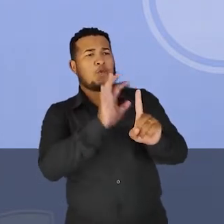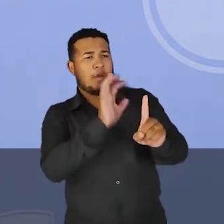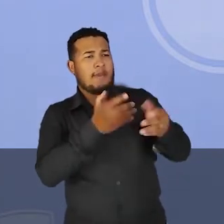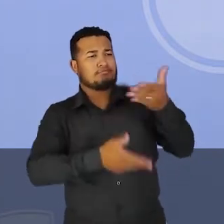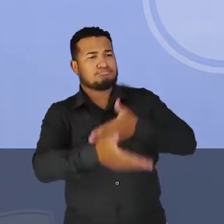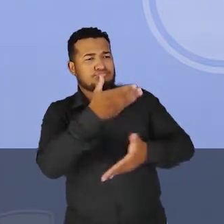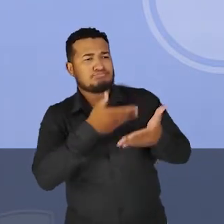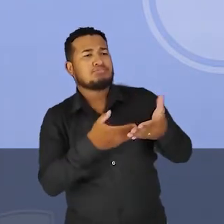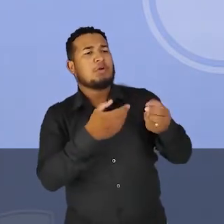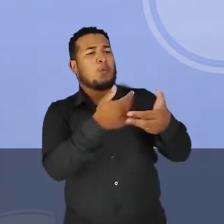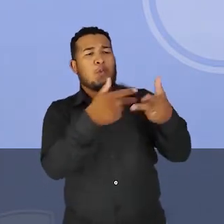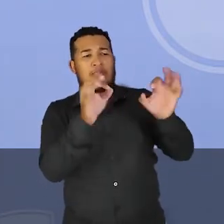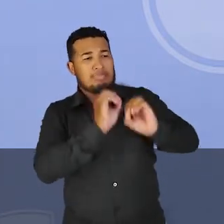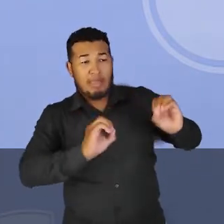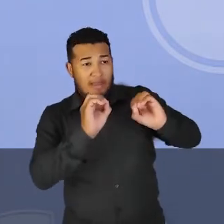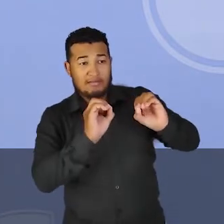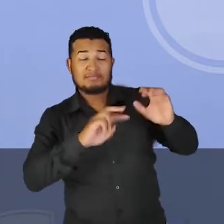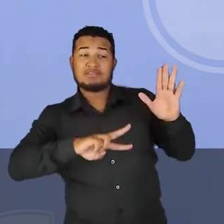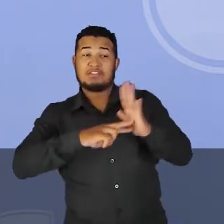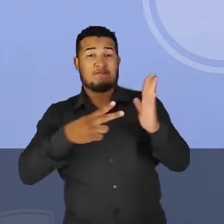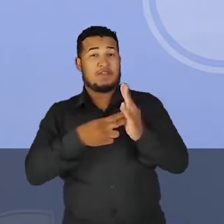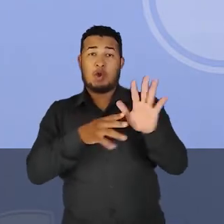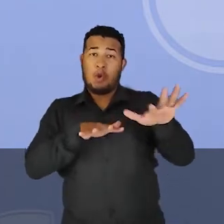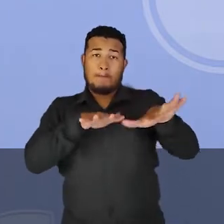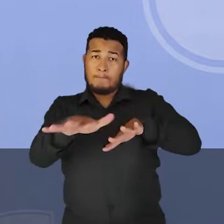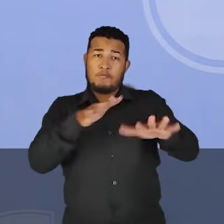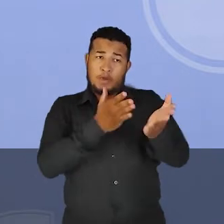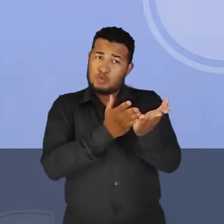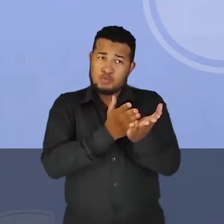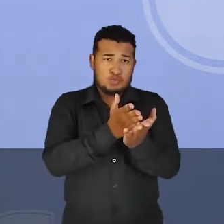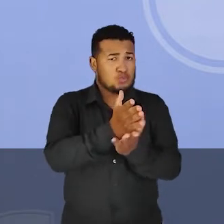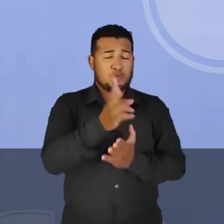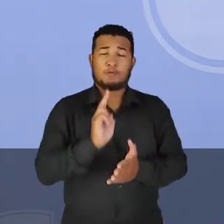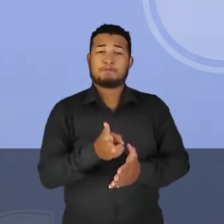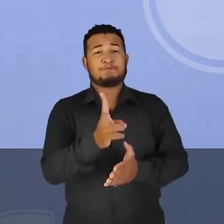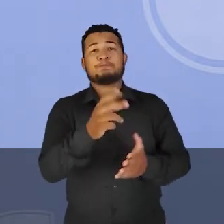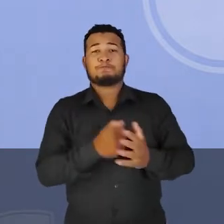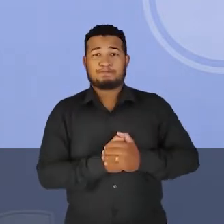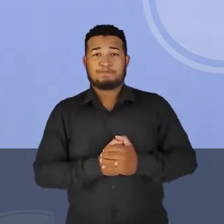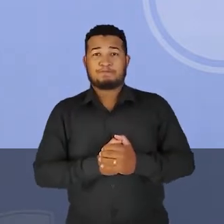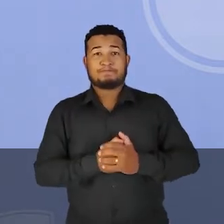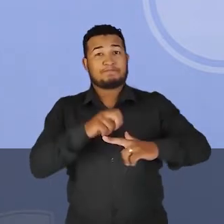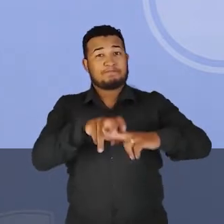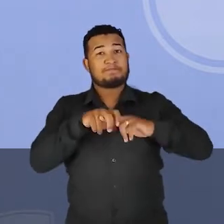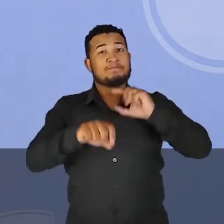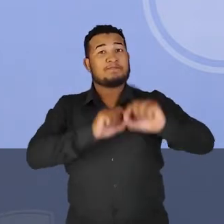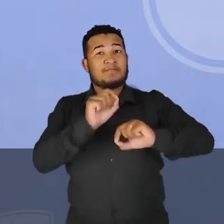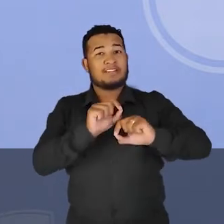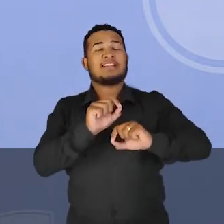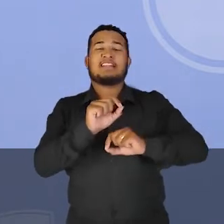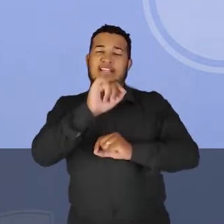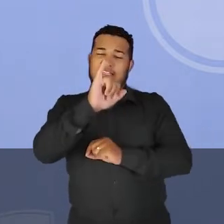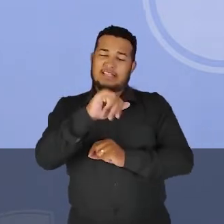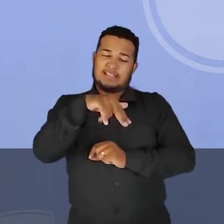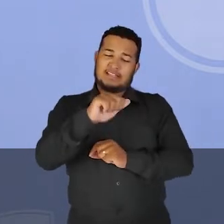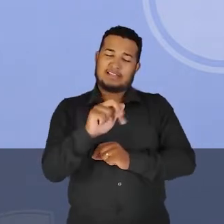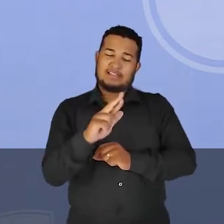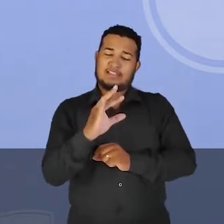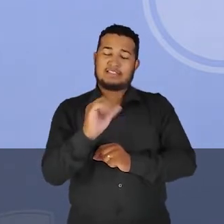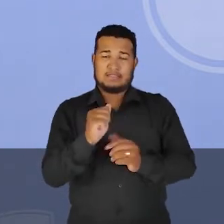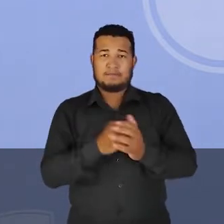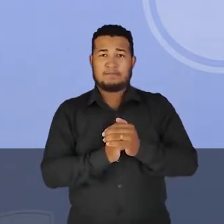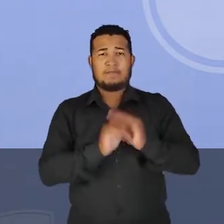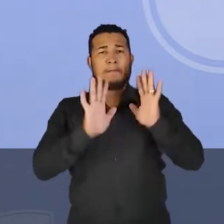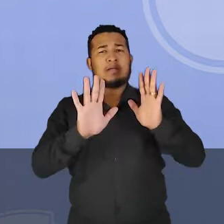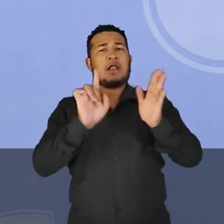interage sobre ele, ele tem uma tendência de continuar neste movimento. Isso se deve à inércia. Mas surge uma